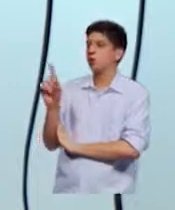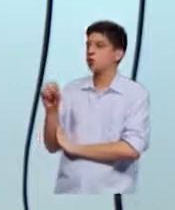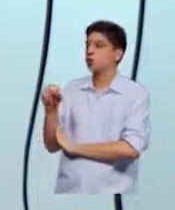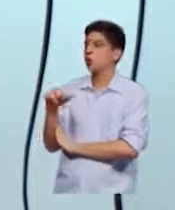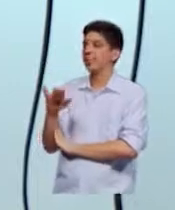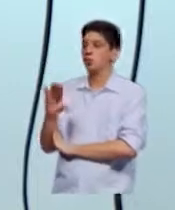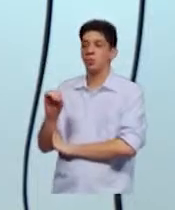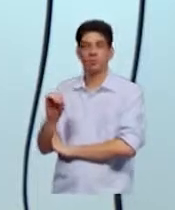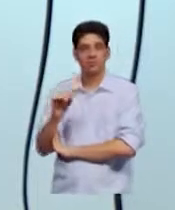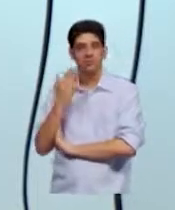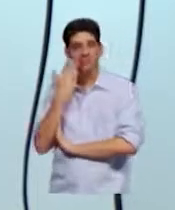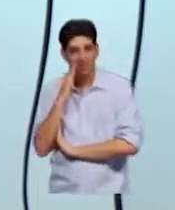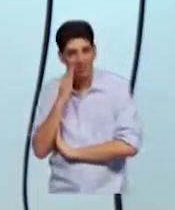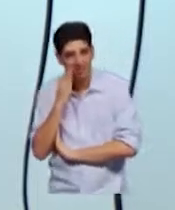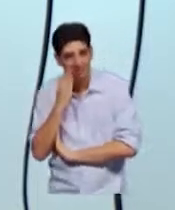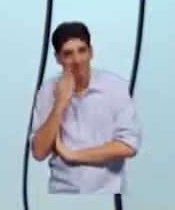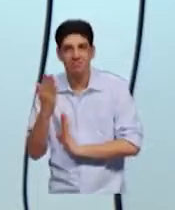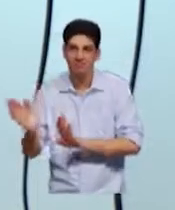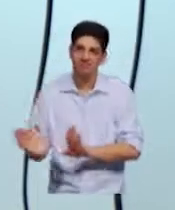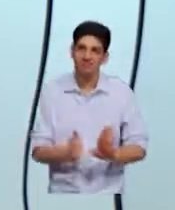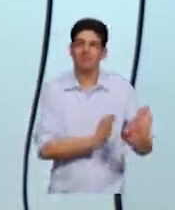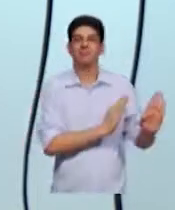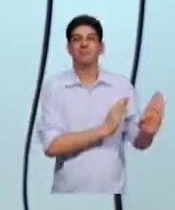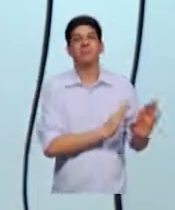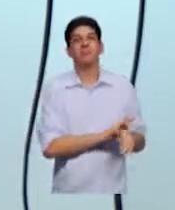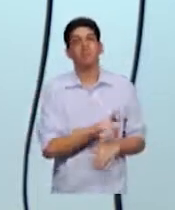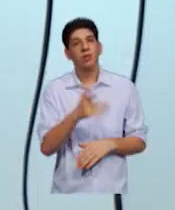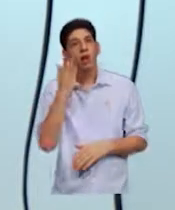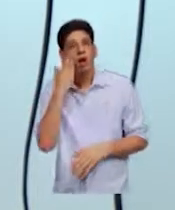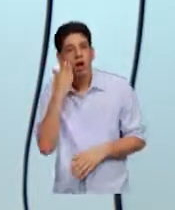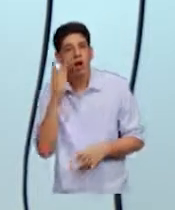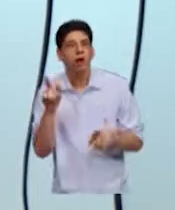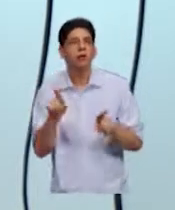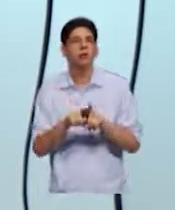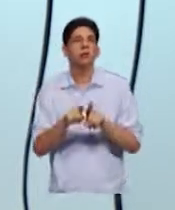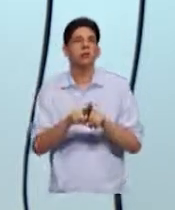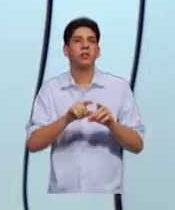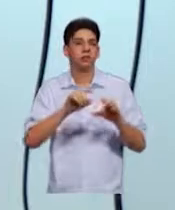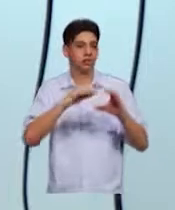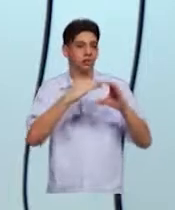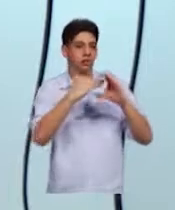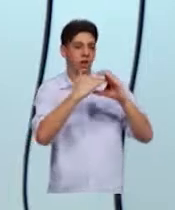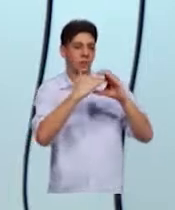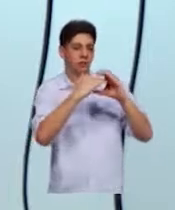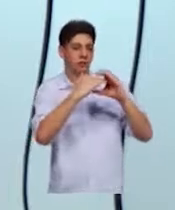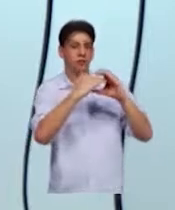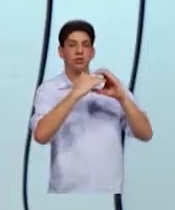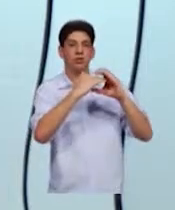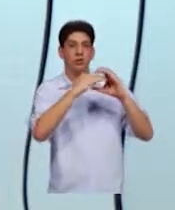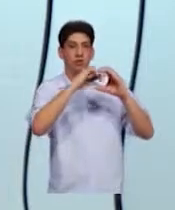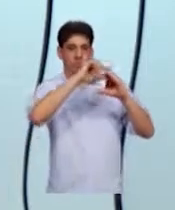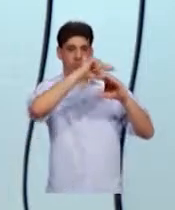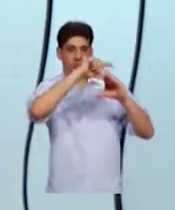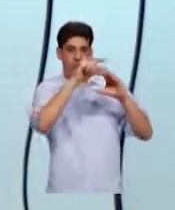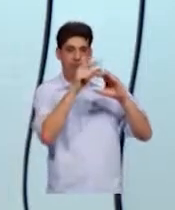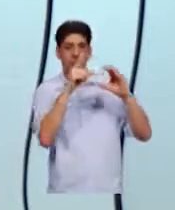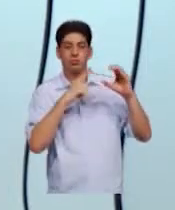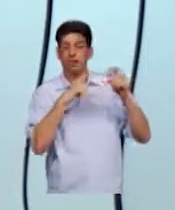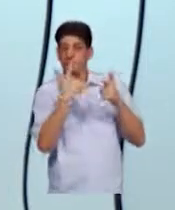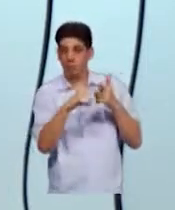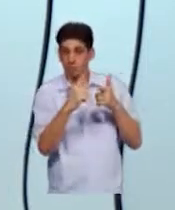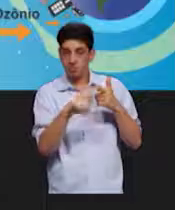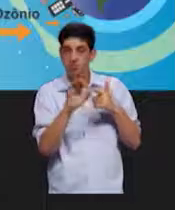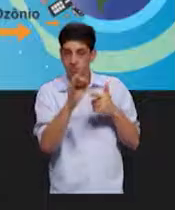Você sabe também que essa camada de ozônio, ela está acontecendo alguns problemas nessa camada de